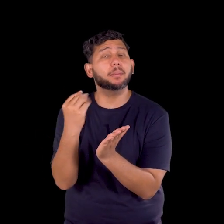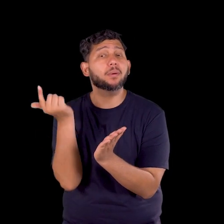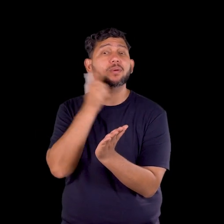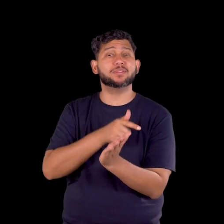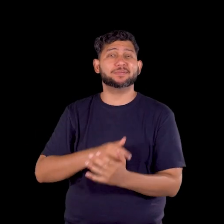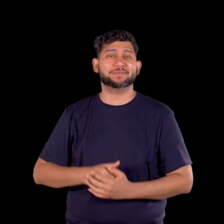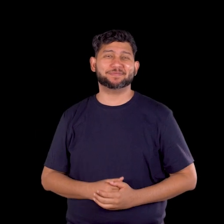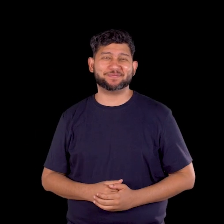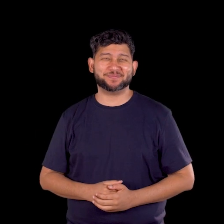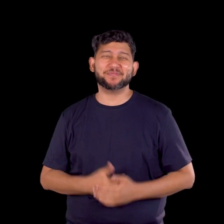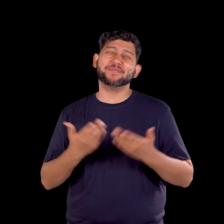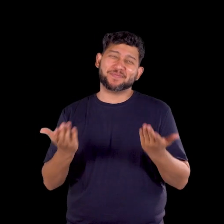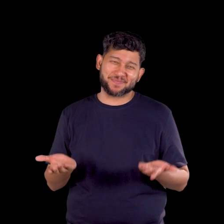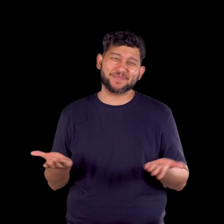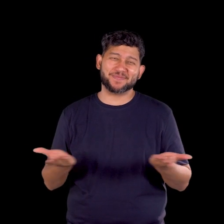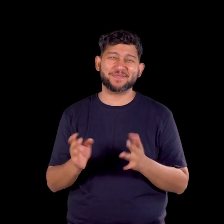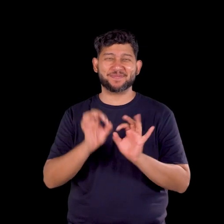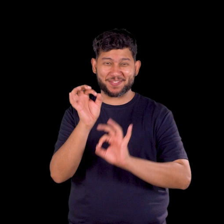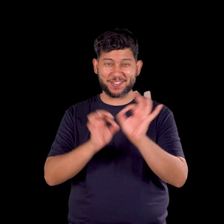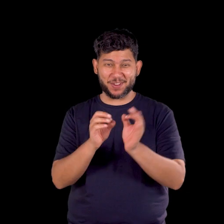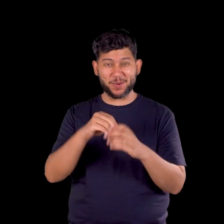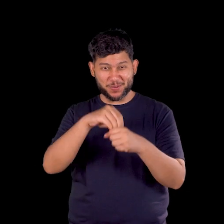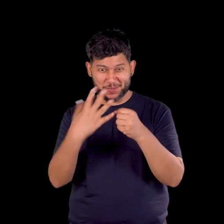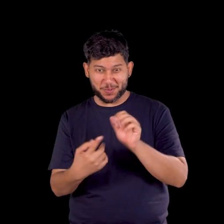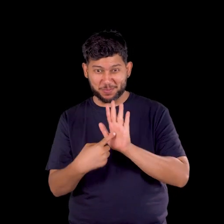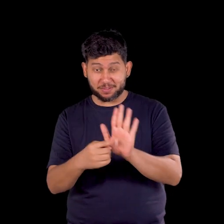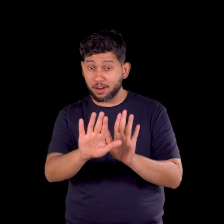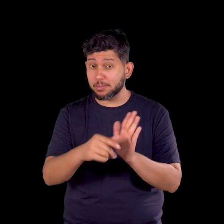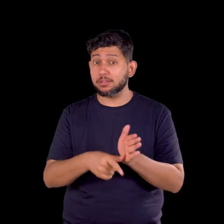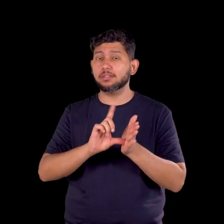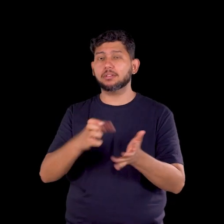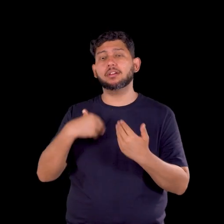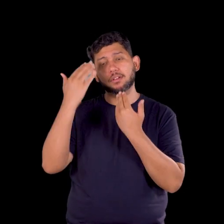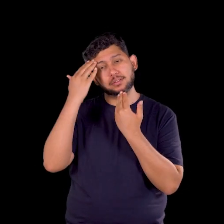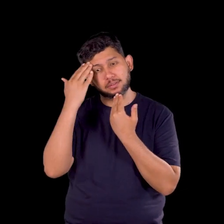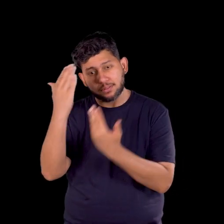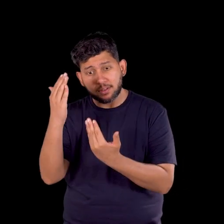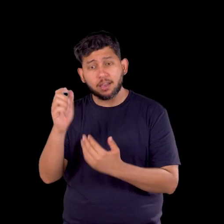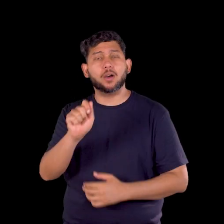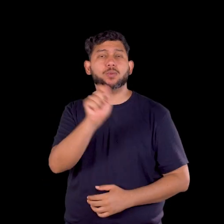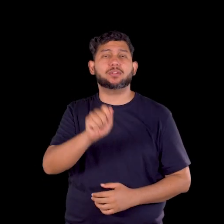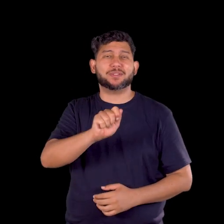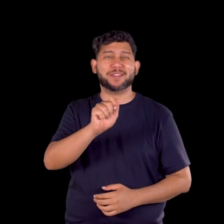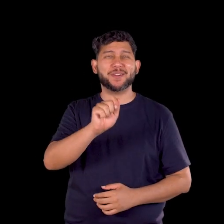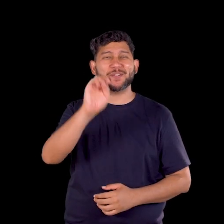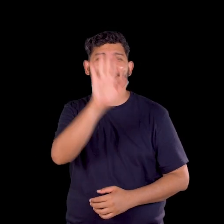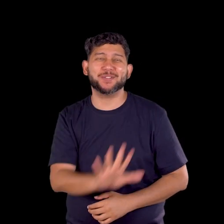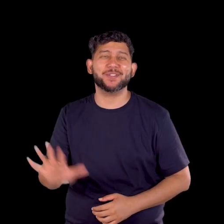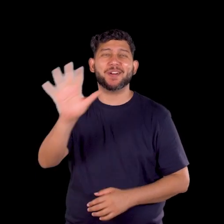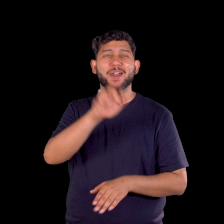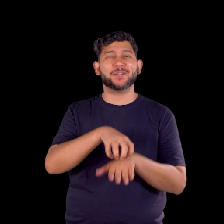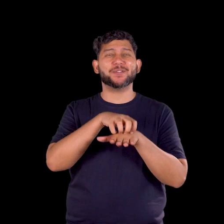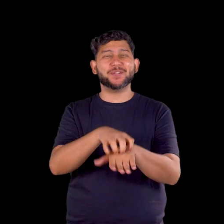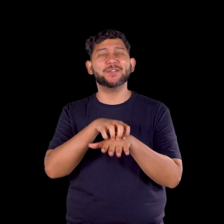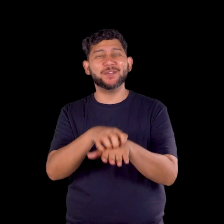Antes de darmos início ao conteúdo do projeto, gostaria de agradecer à Associação Nacional dos Transportadores Ferroviários pela